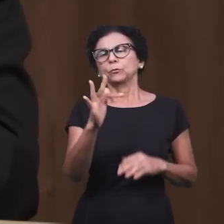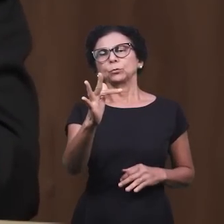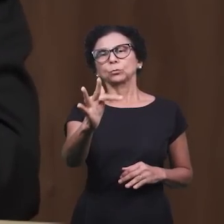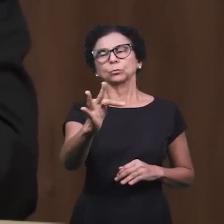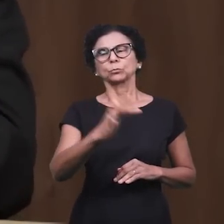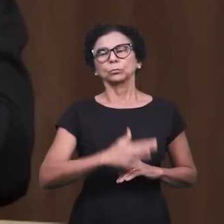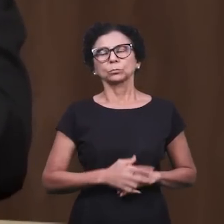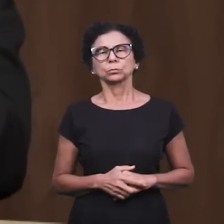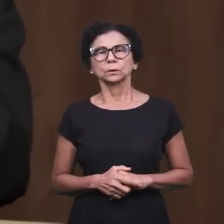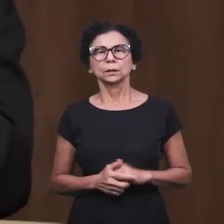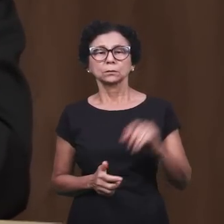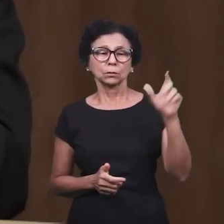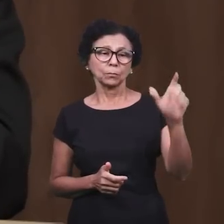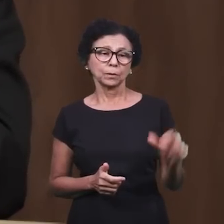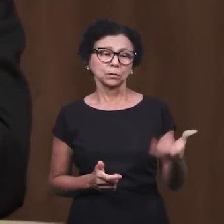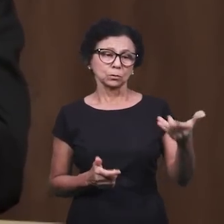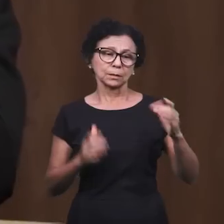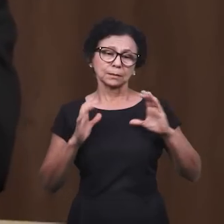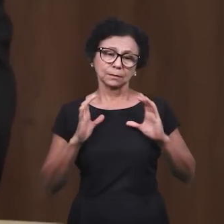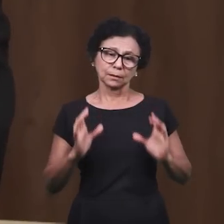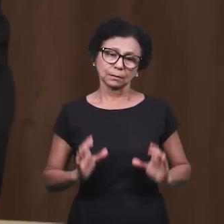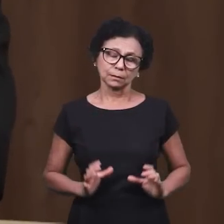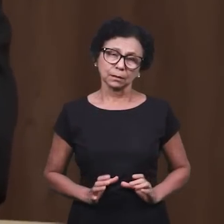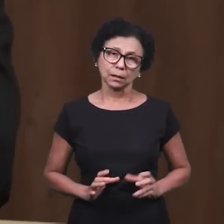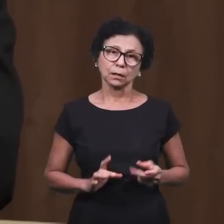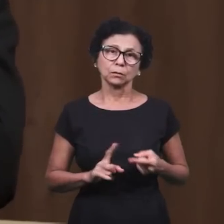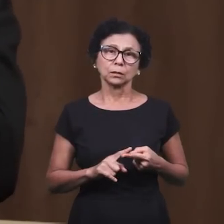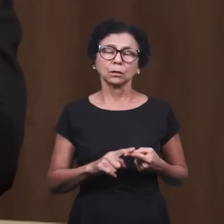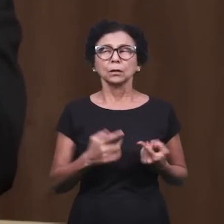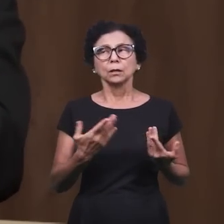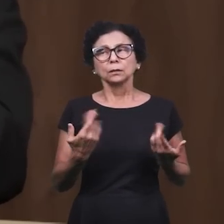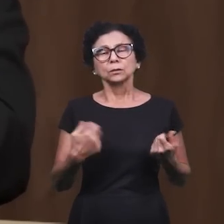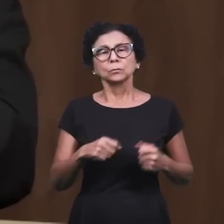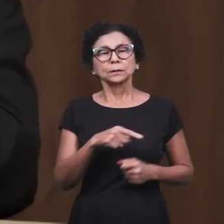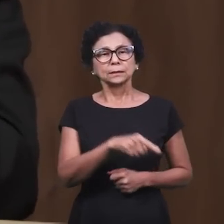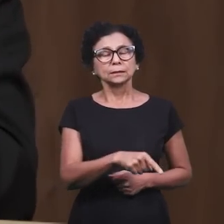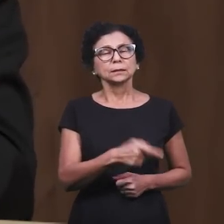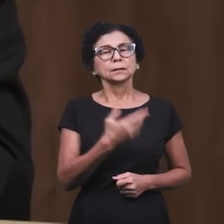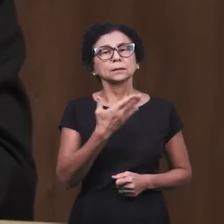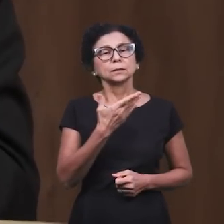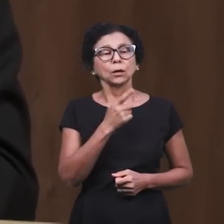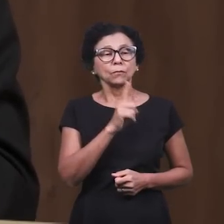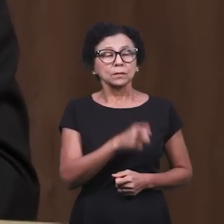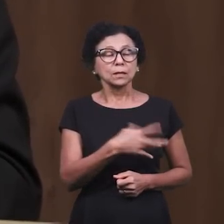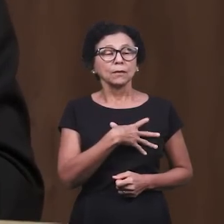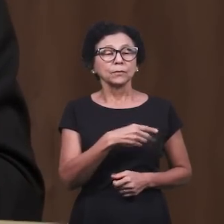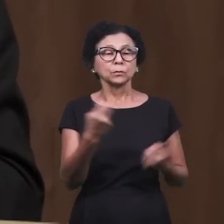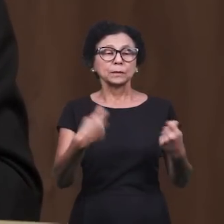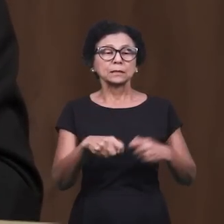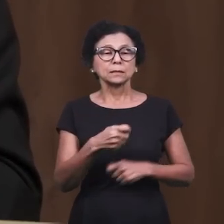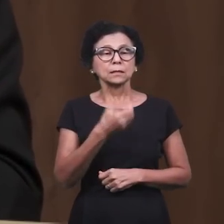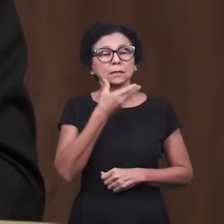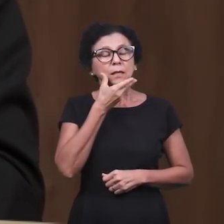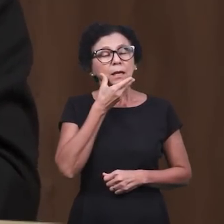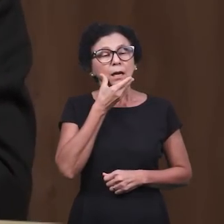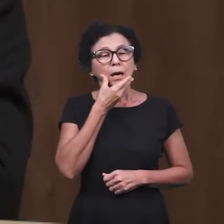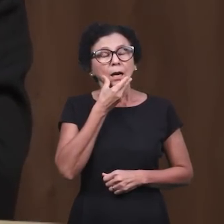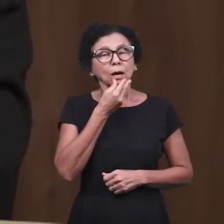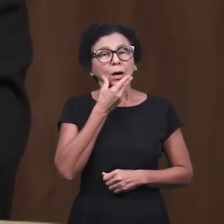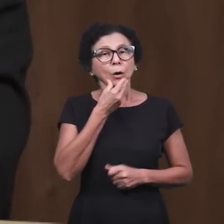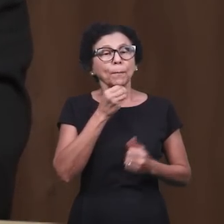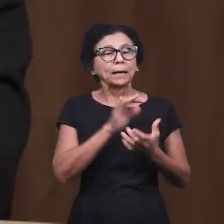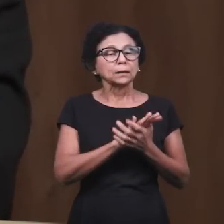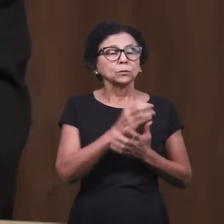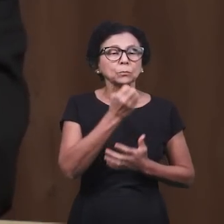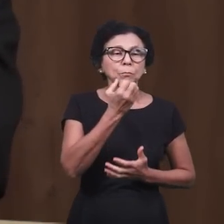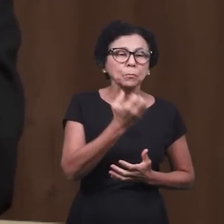seja um homem, um bom pai de família, um bom marido, uma pessoa honesta. E são alvos que precisam, que também fazem parte. Exatamente.